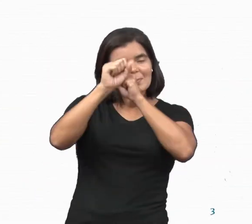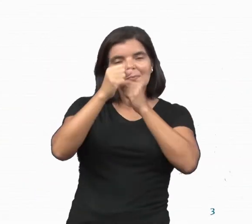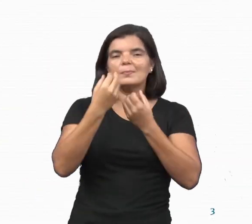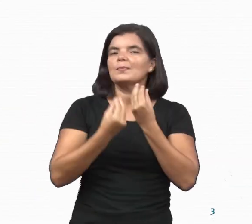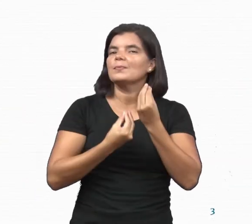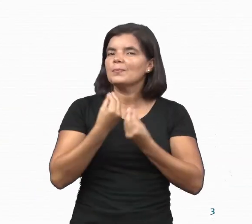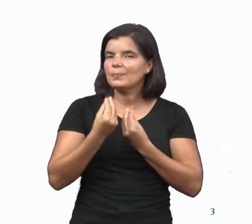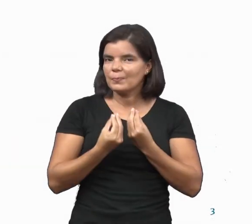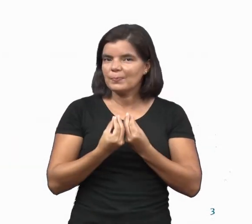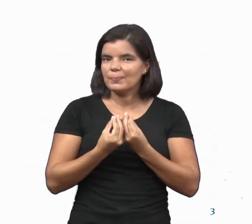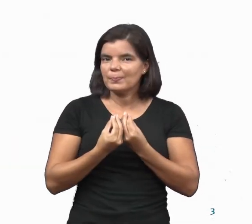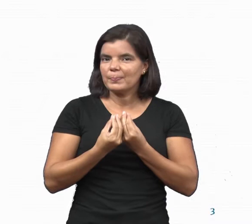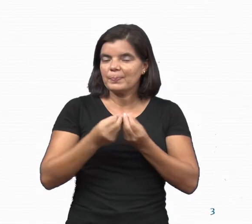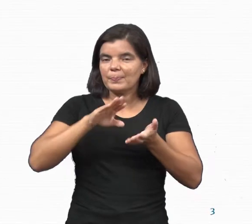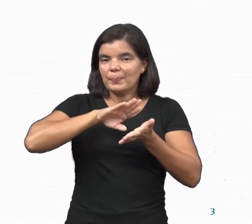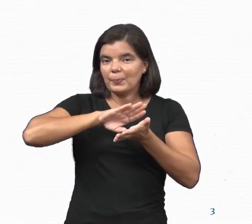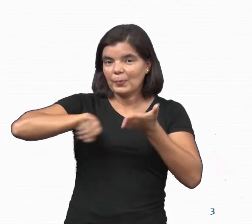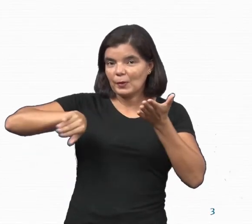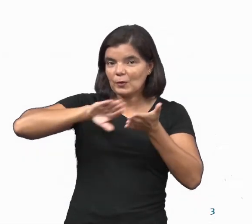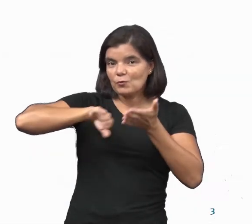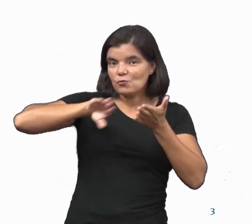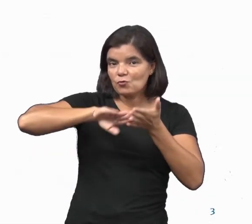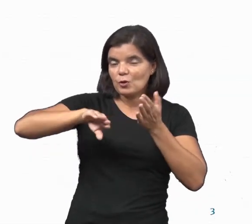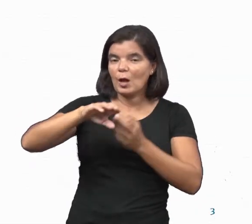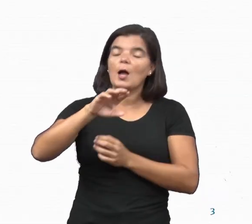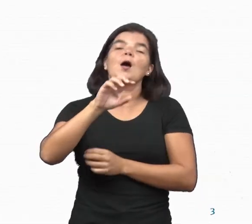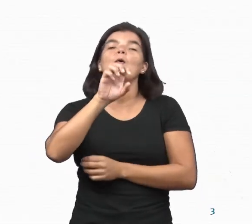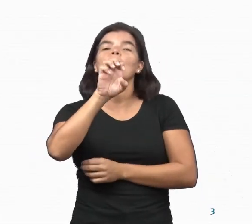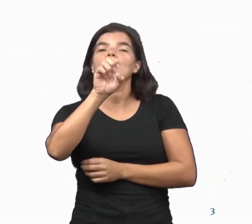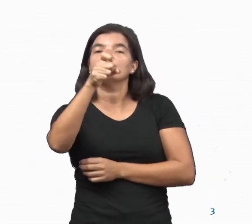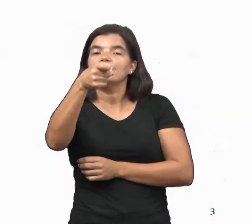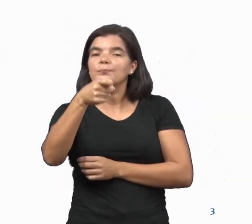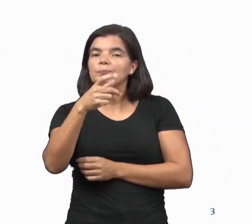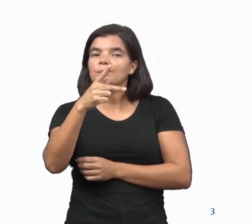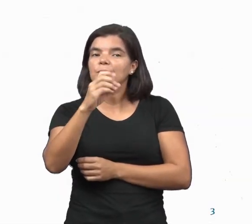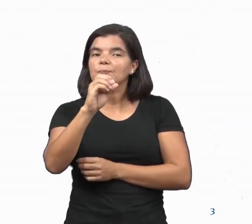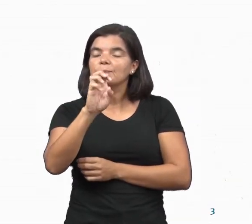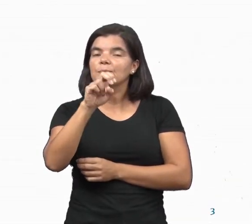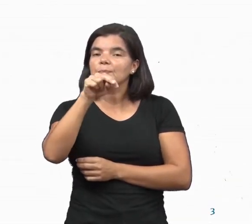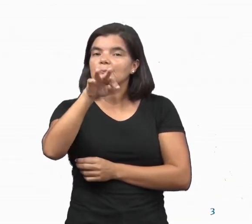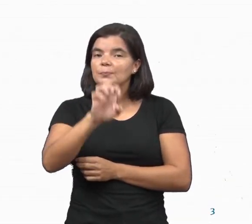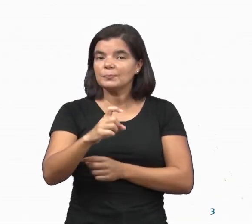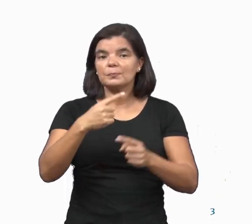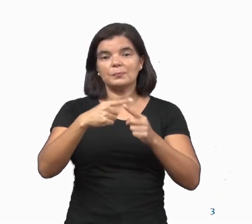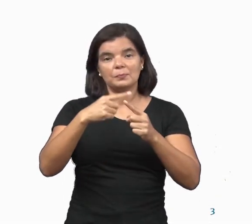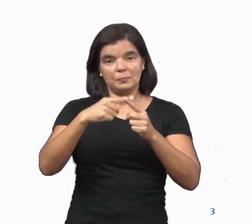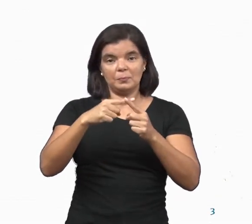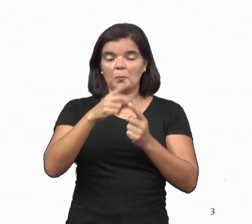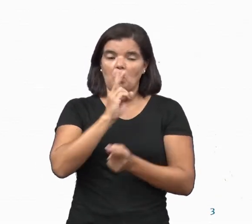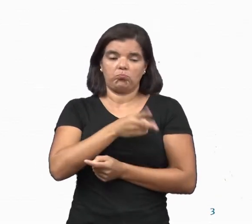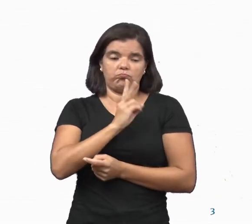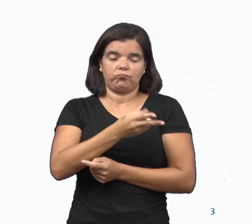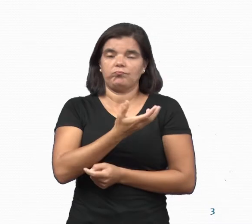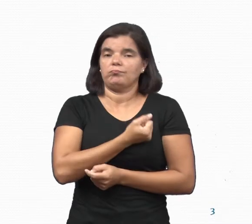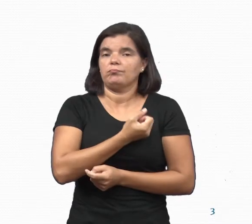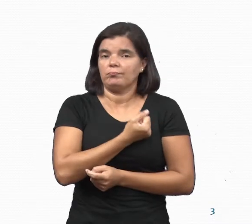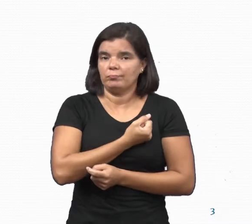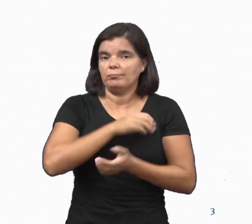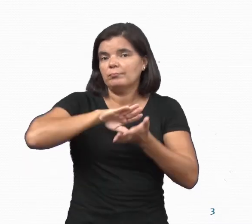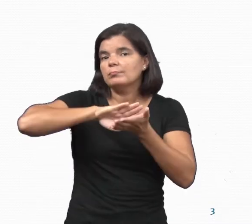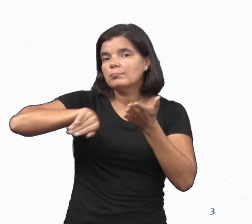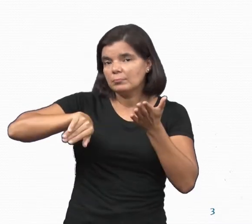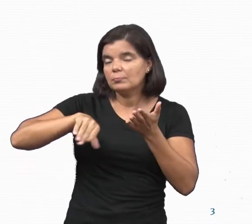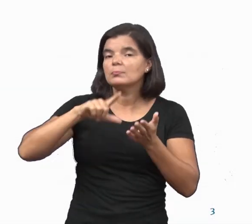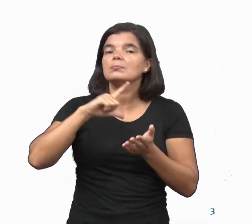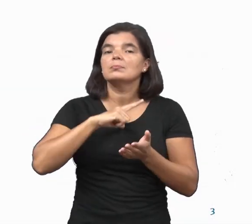A gente vai cortar os expoentes com o índice. porque eles são o mesmo número. Cortando, vai me